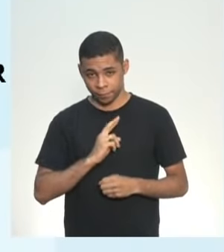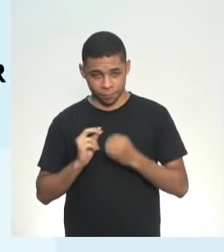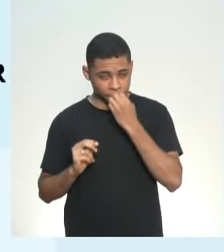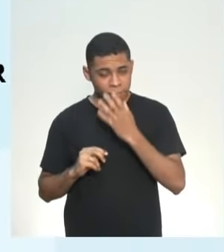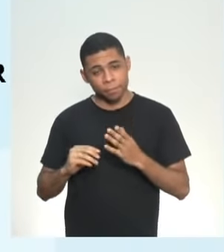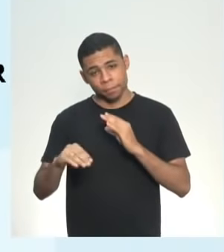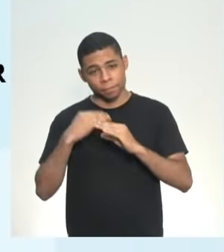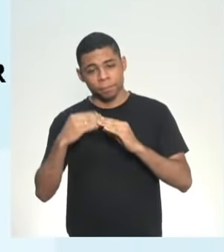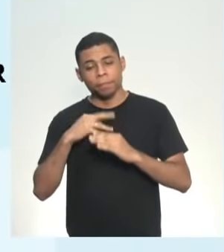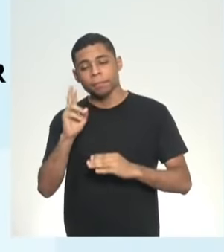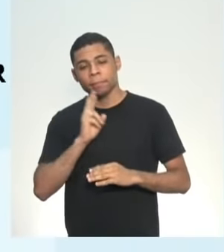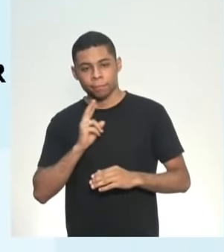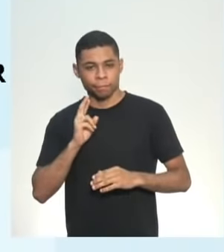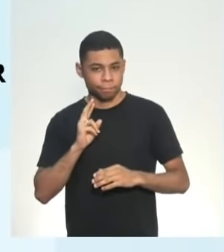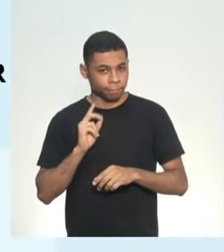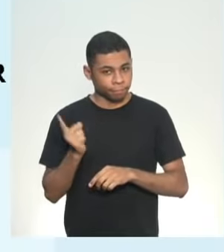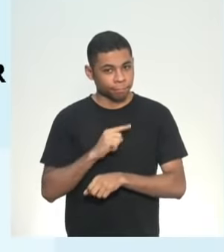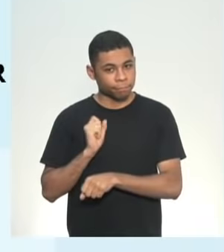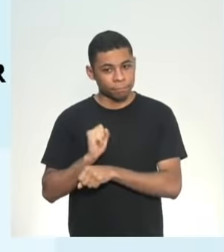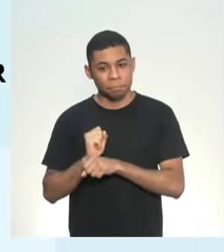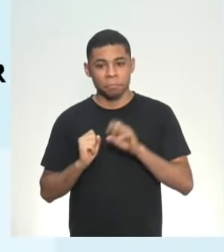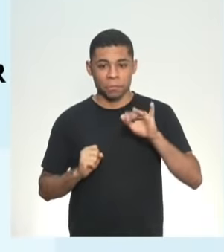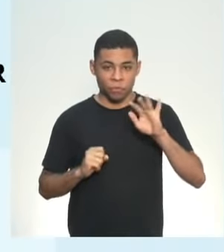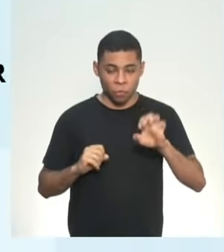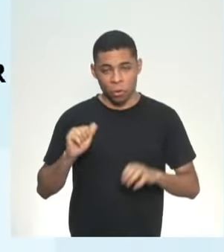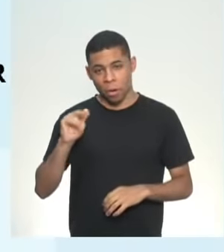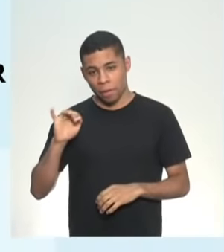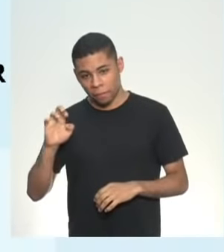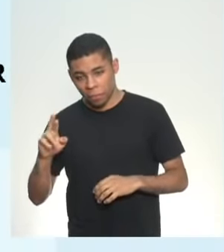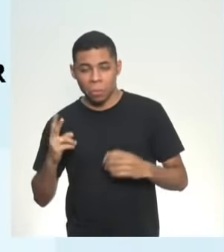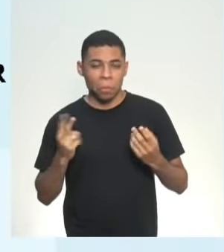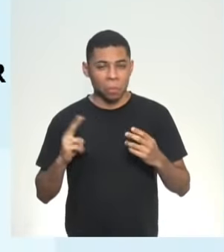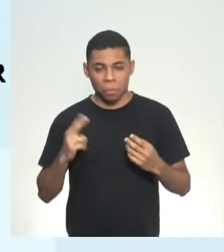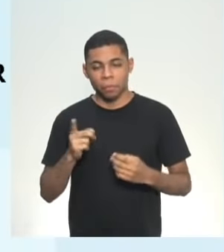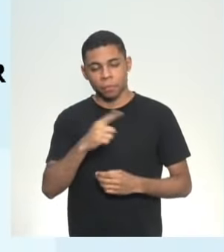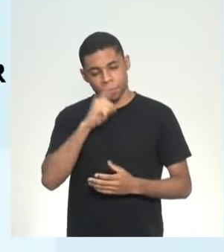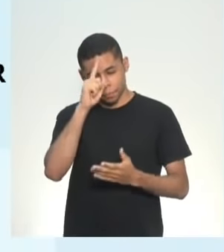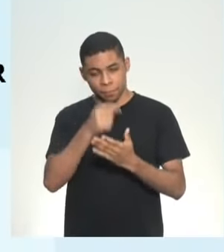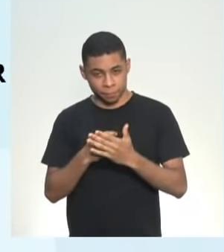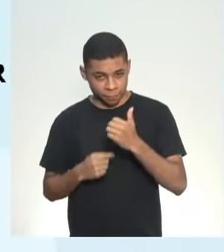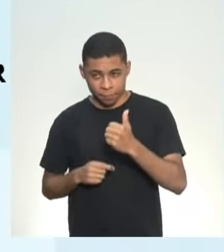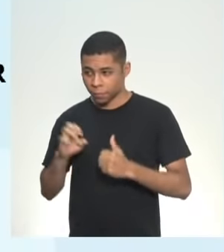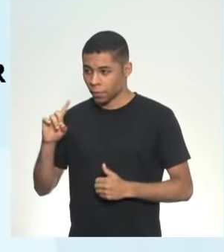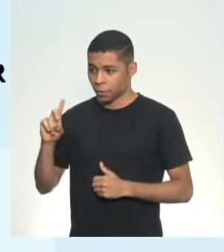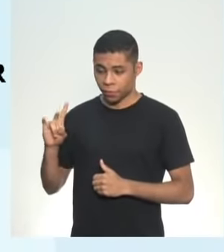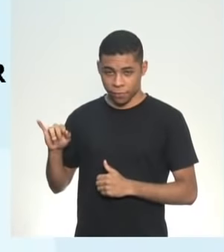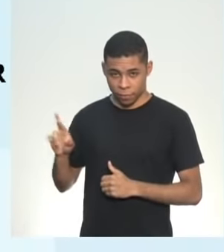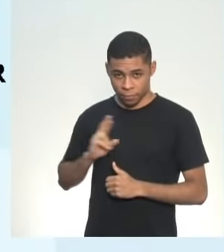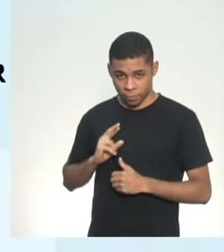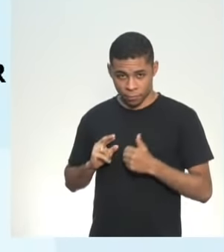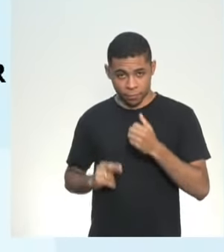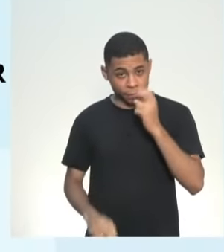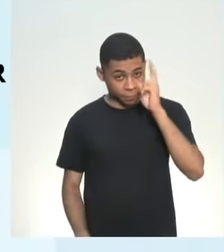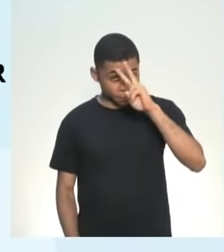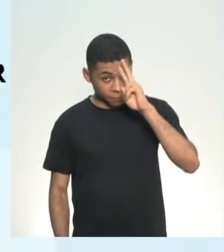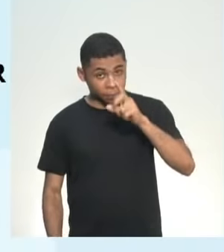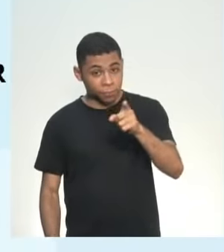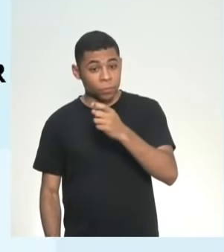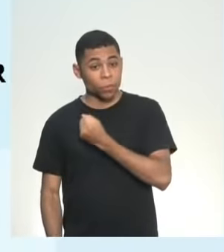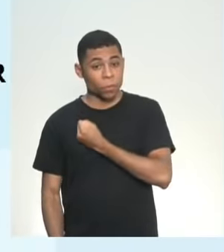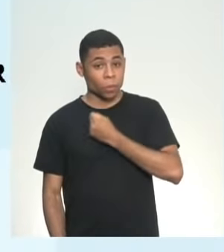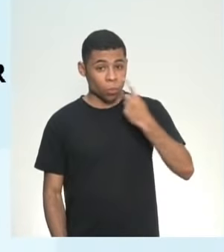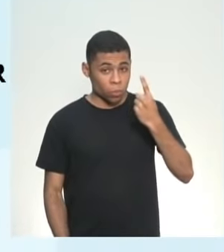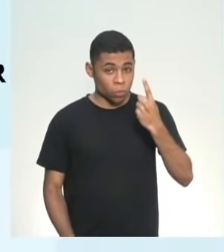mandem a resposta para gente before After before After After before o que vocês decidirem Wesley vai falar aqui para mim lembrando de